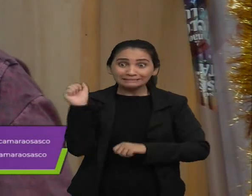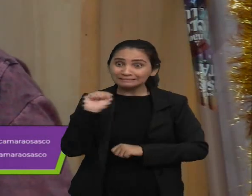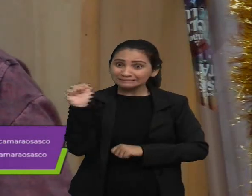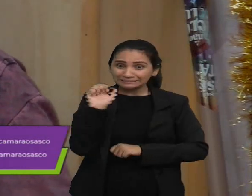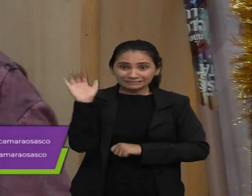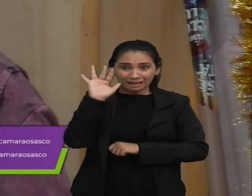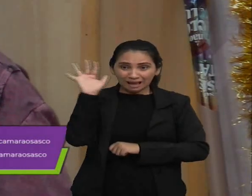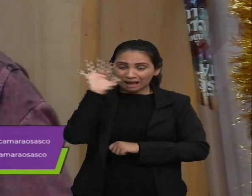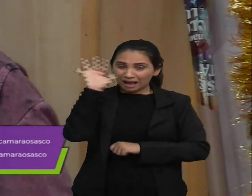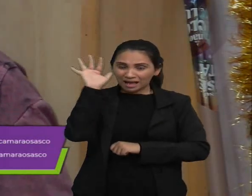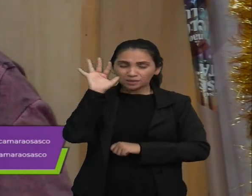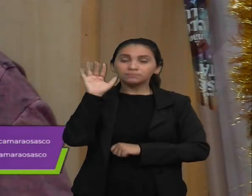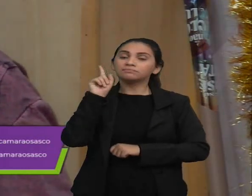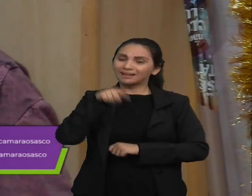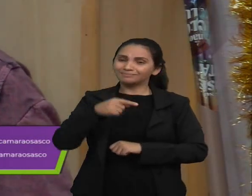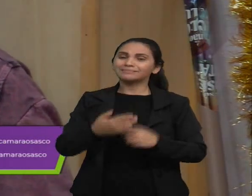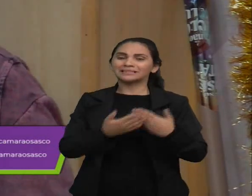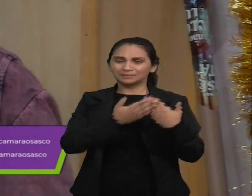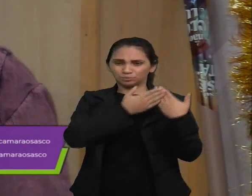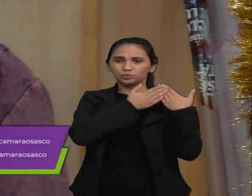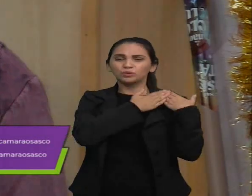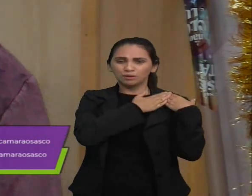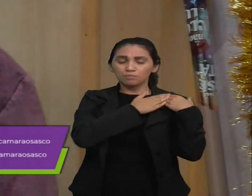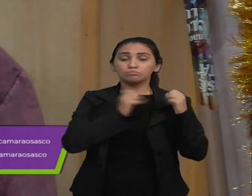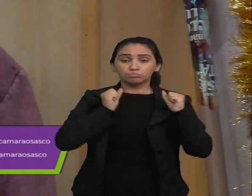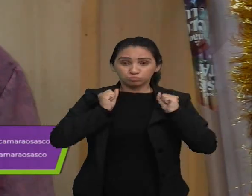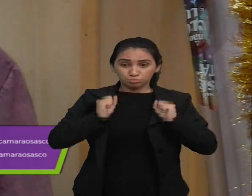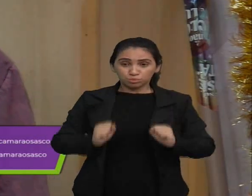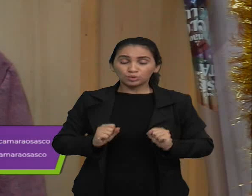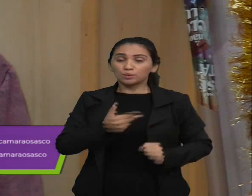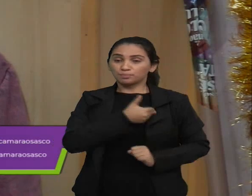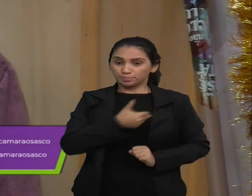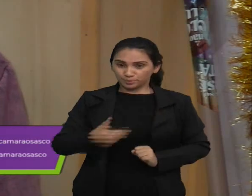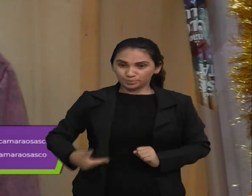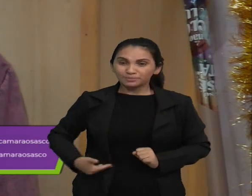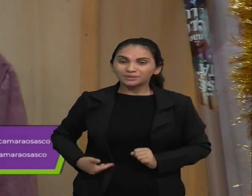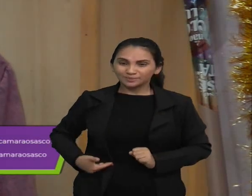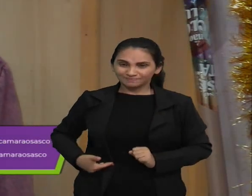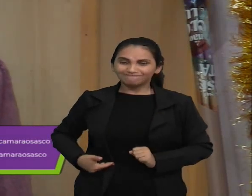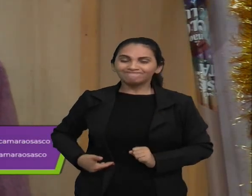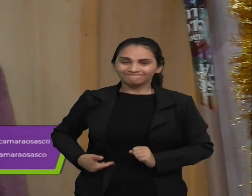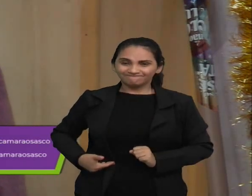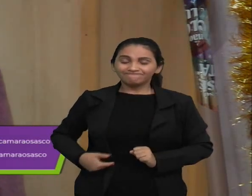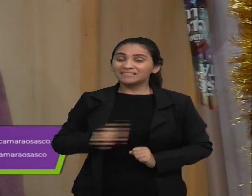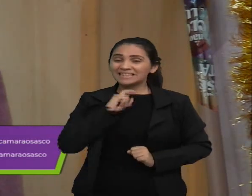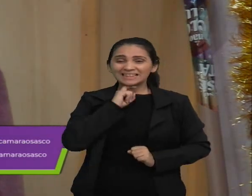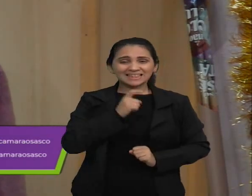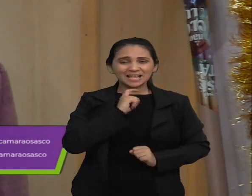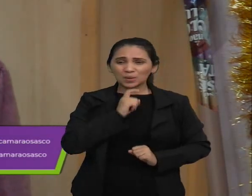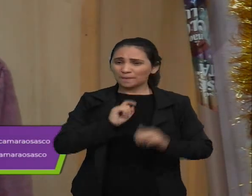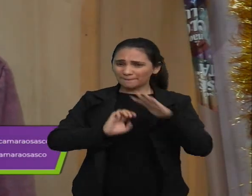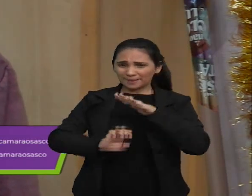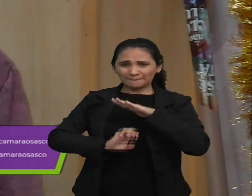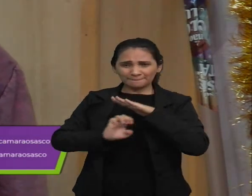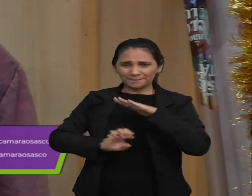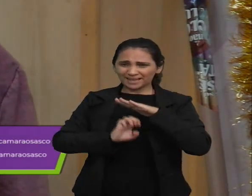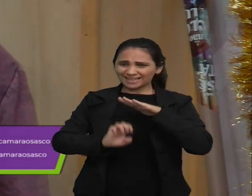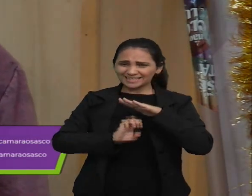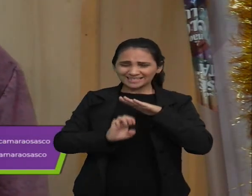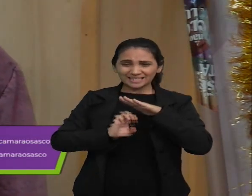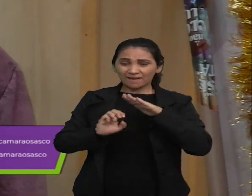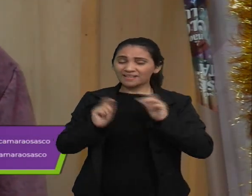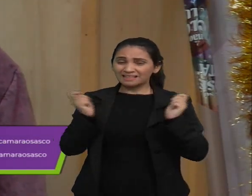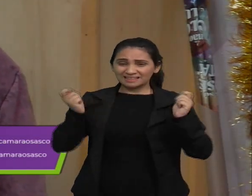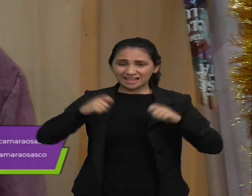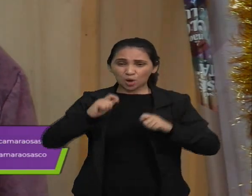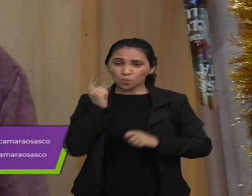Isso é responsabilidade do poder público. Nenhuma empresa privada vai